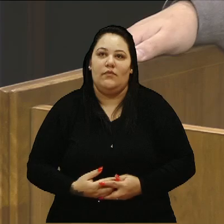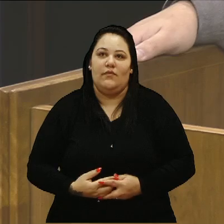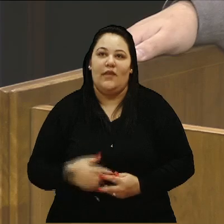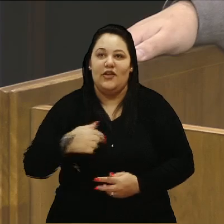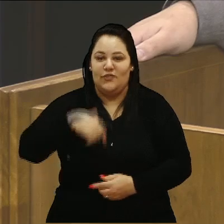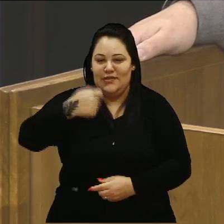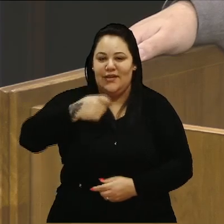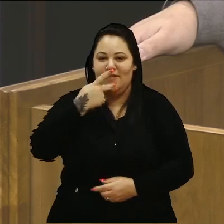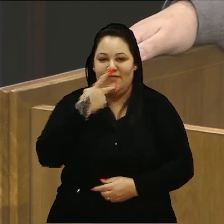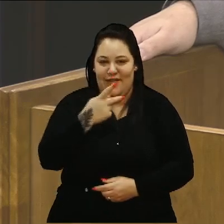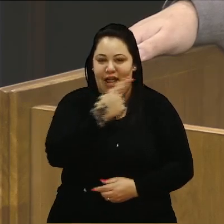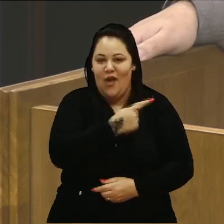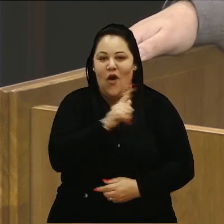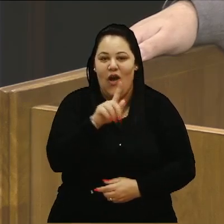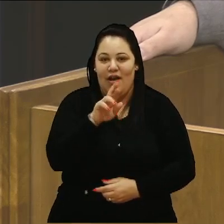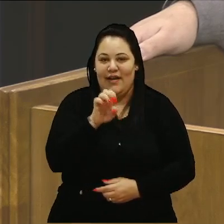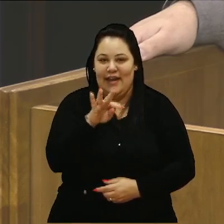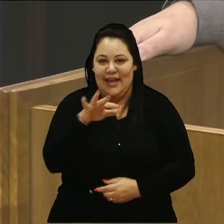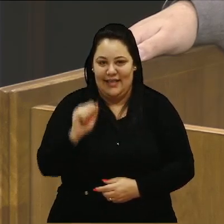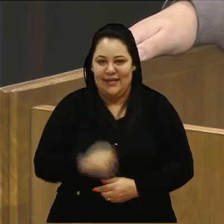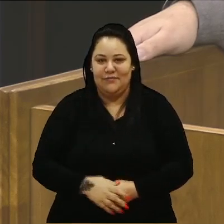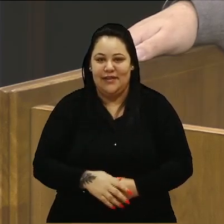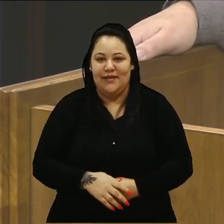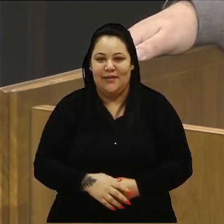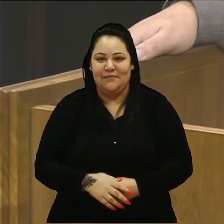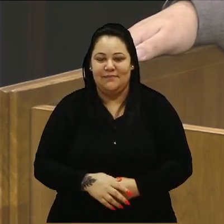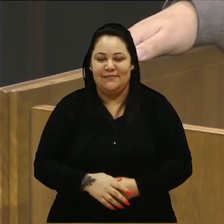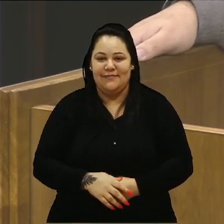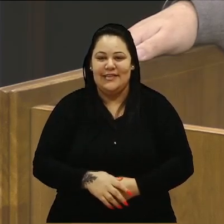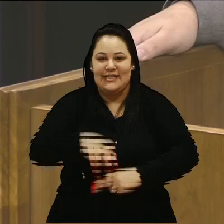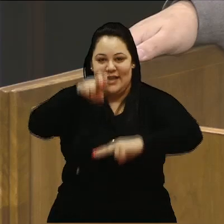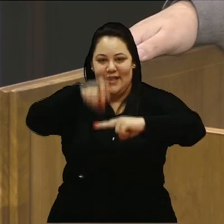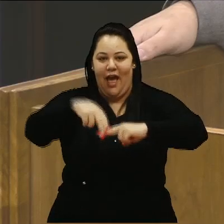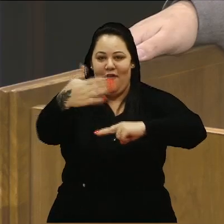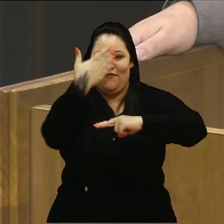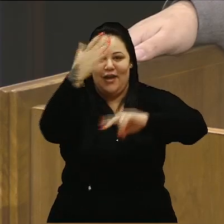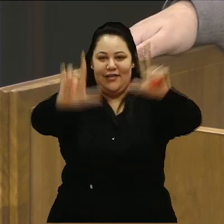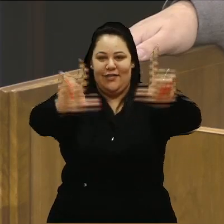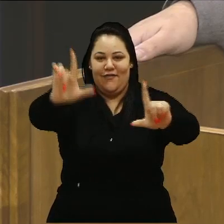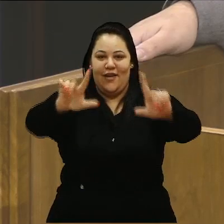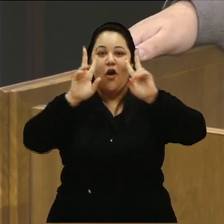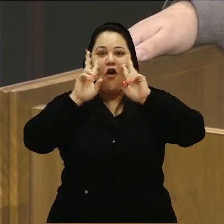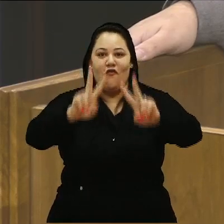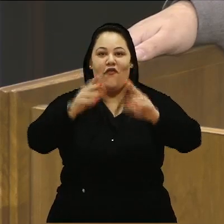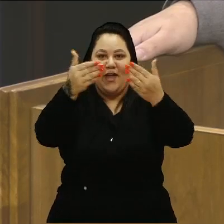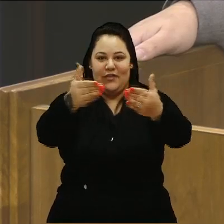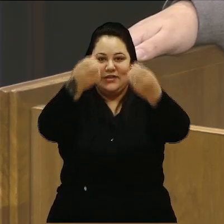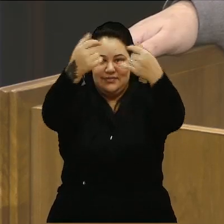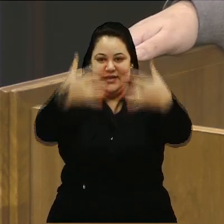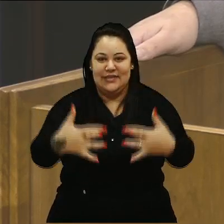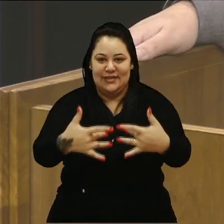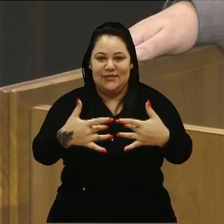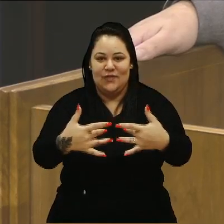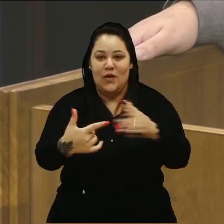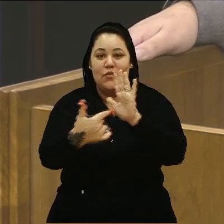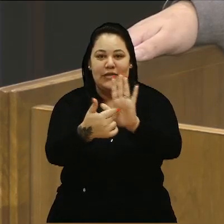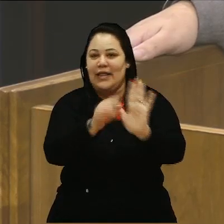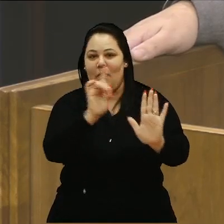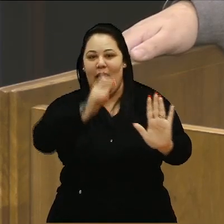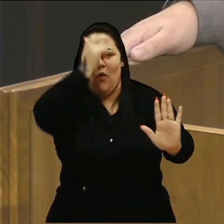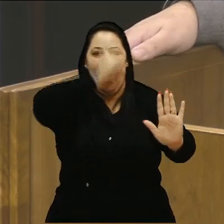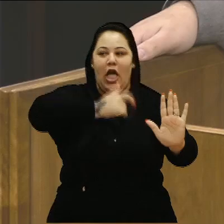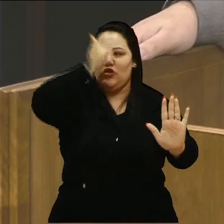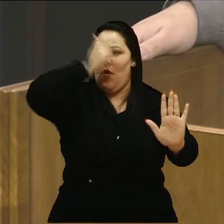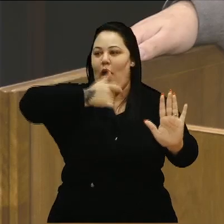na frente de uma tela, assistindo a explicação dos especialistas, mostrando os dados, estudos, e dizer que não, mostrar que não é achismo. E como